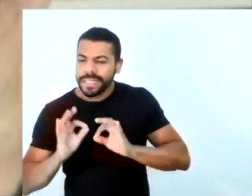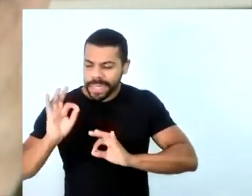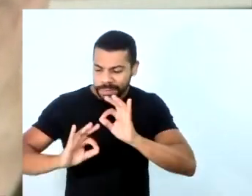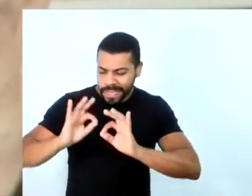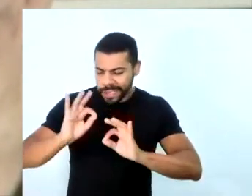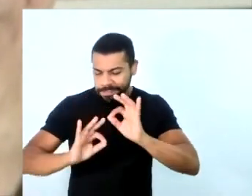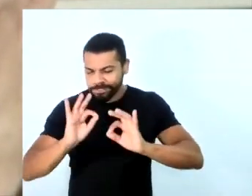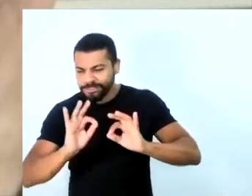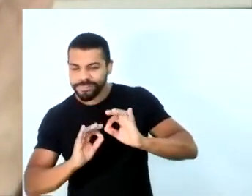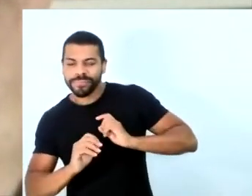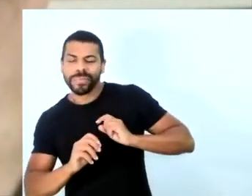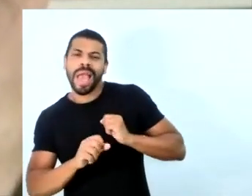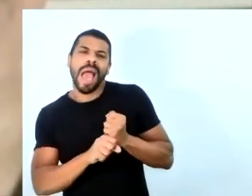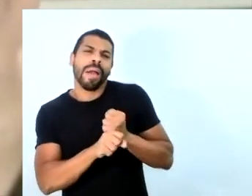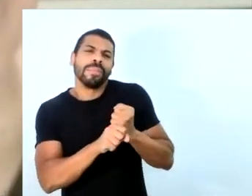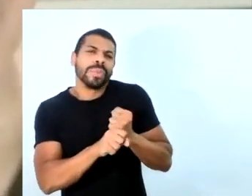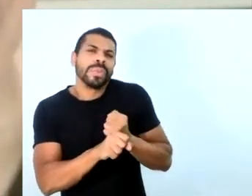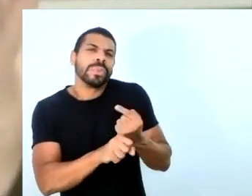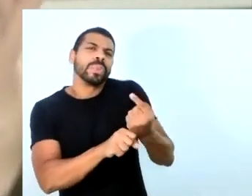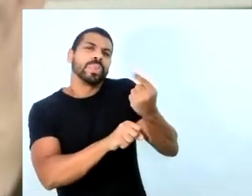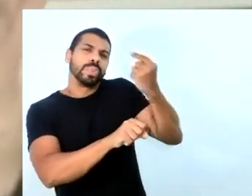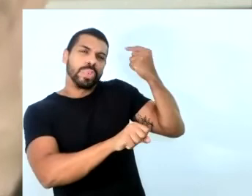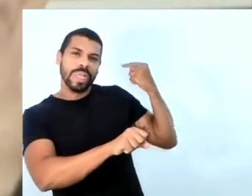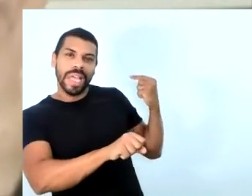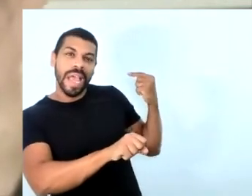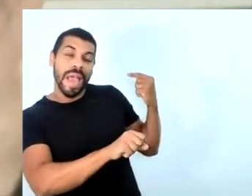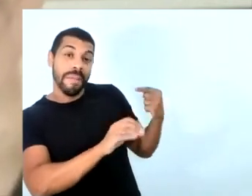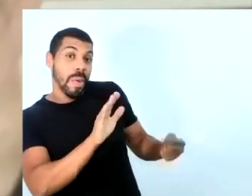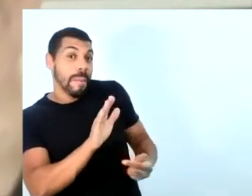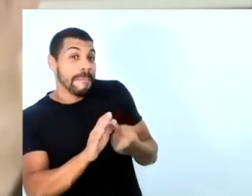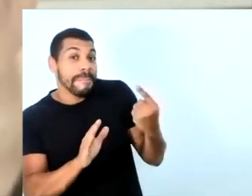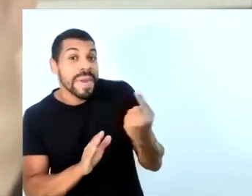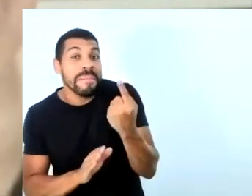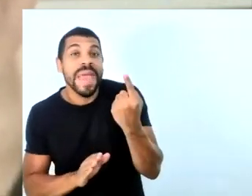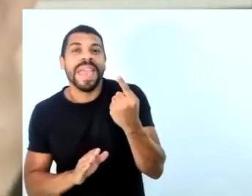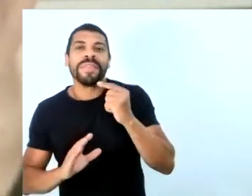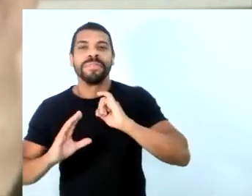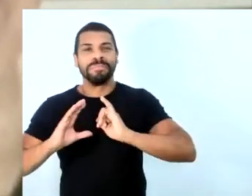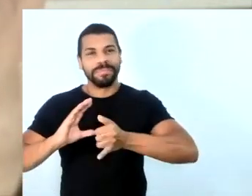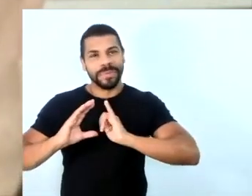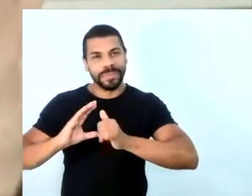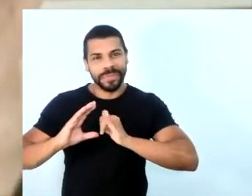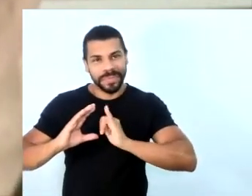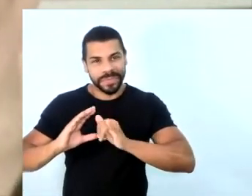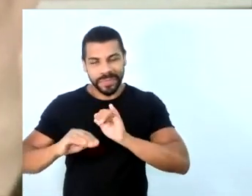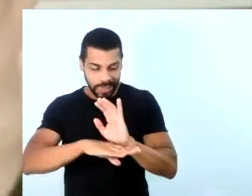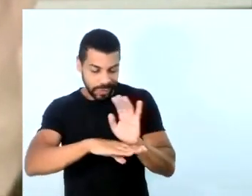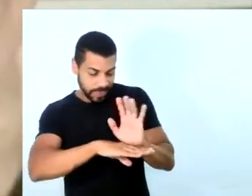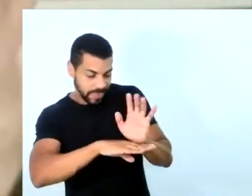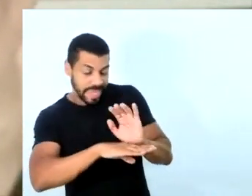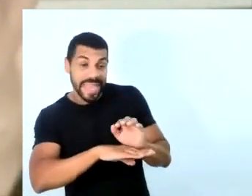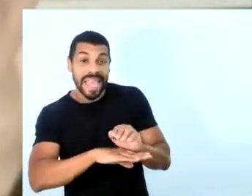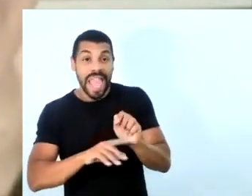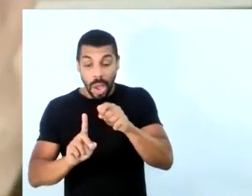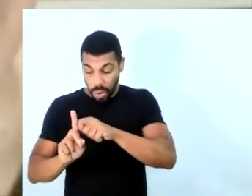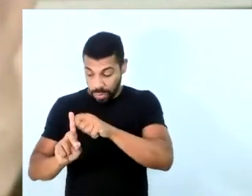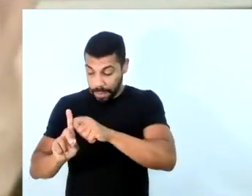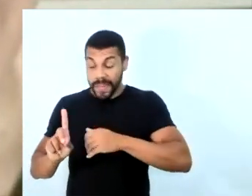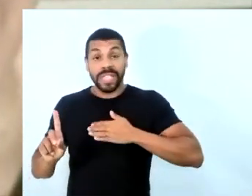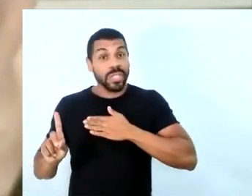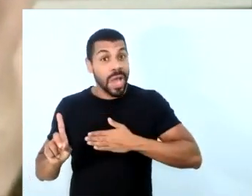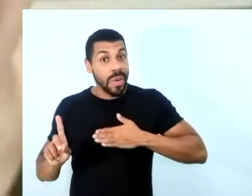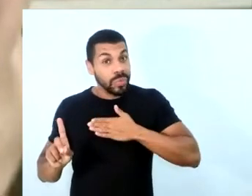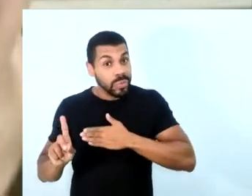acalentando muito essa criança que eu demorei muito tempo para realizá-la, né? Meu primeiro longa. Eu vou começar uma série em